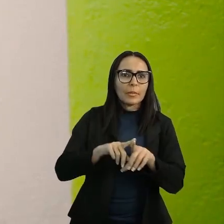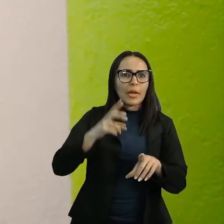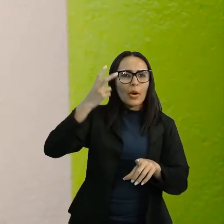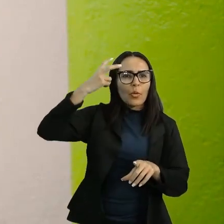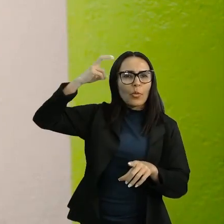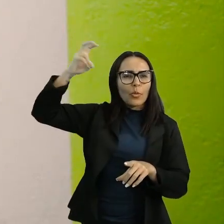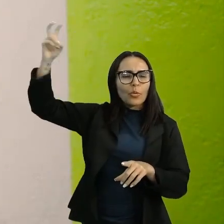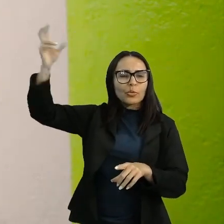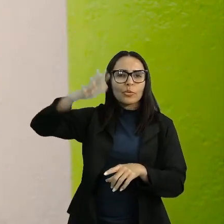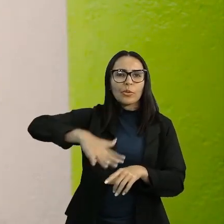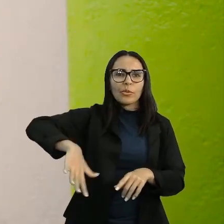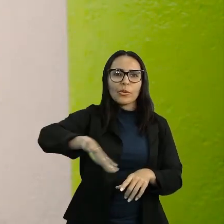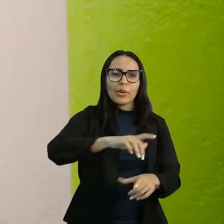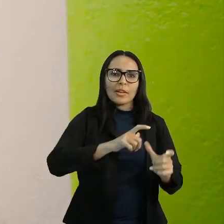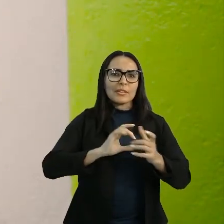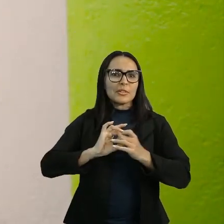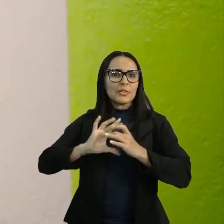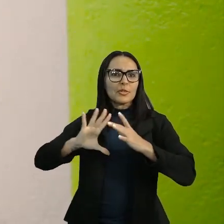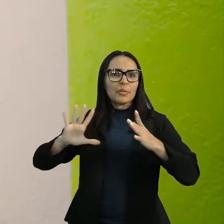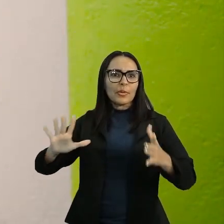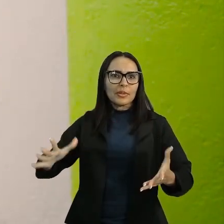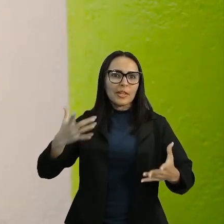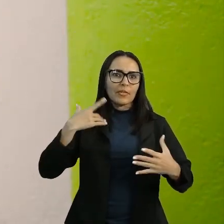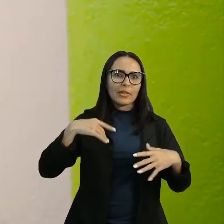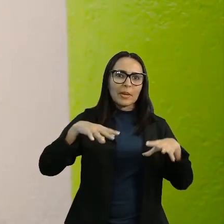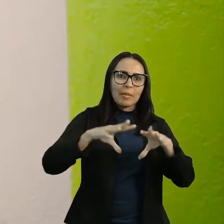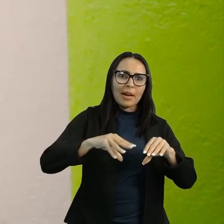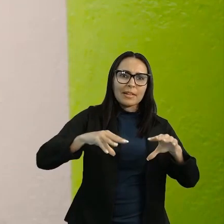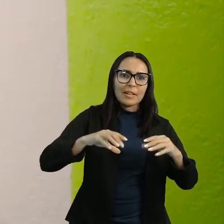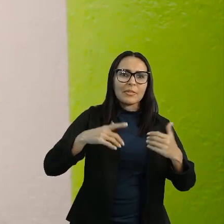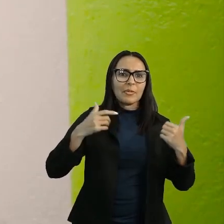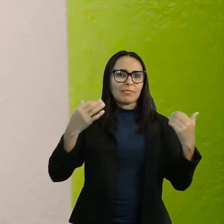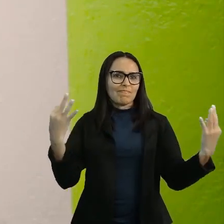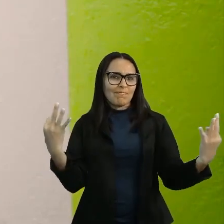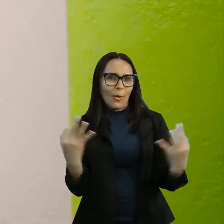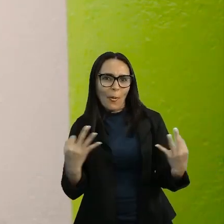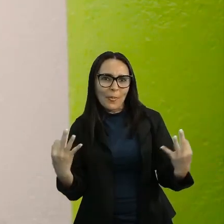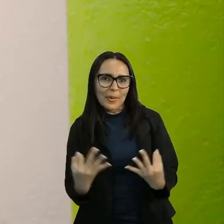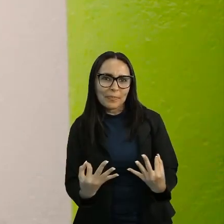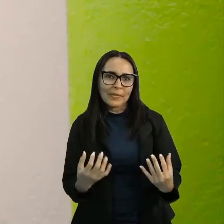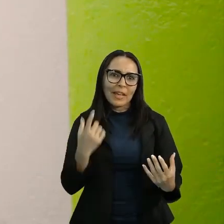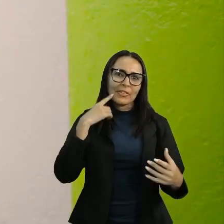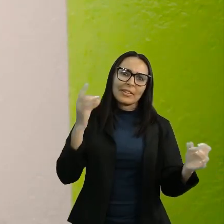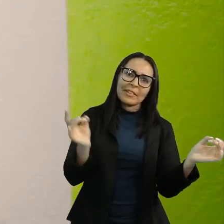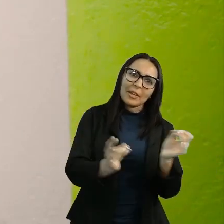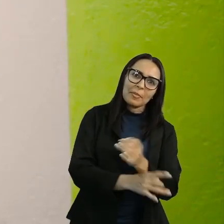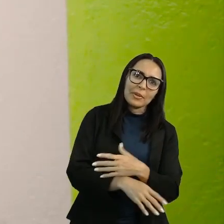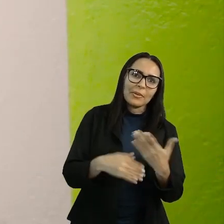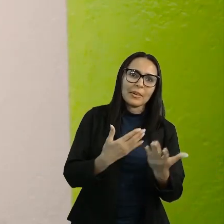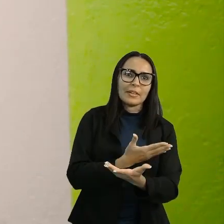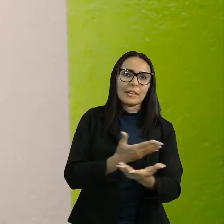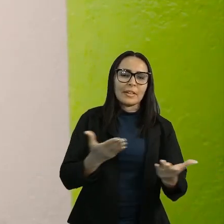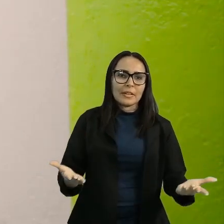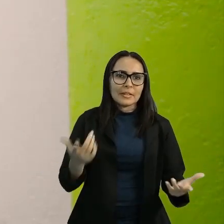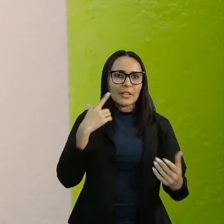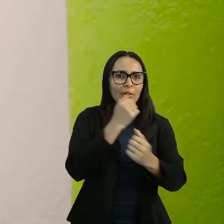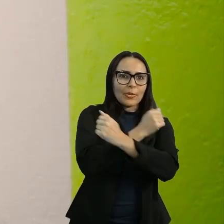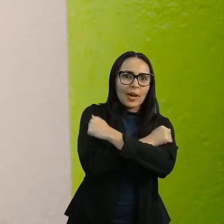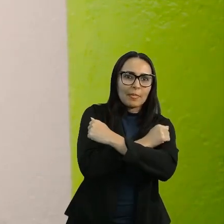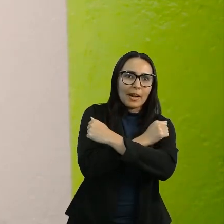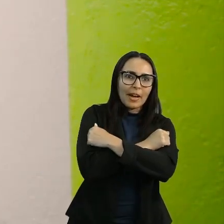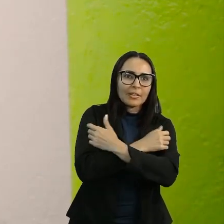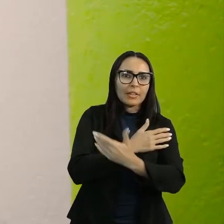acesso realmente é uma coisa que compromete, né? E que deixa bonito também, para falar a verdade, né? Dá uma filtrada de certa maneira para a bagunça não chegar toda, né? Mas